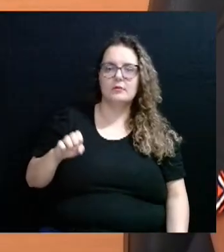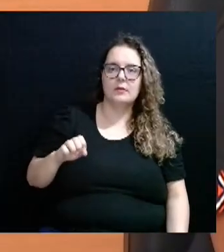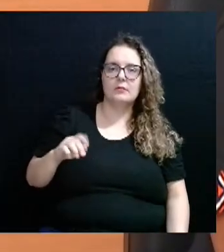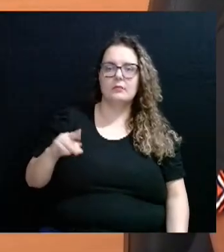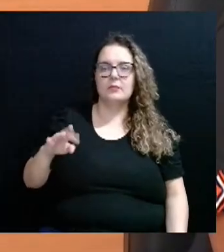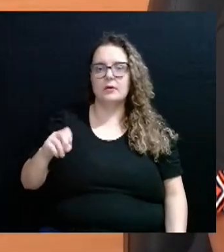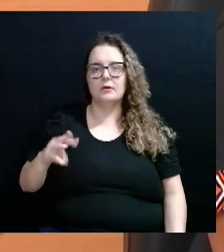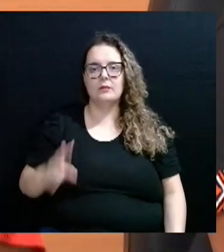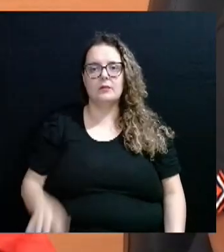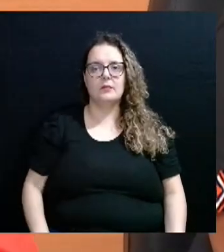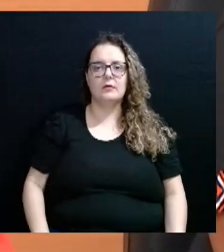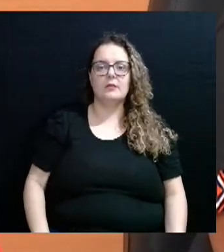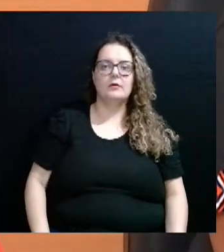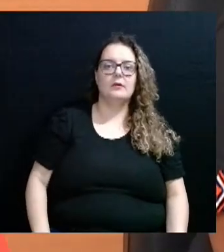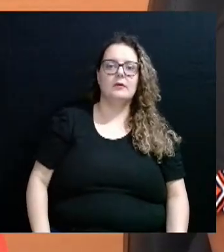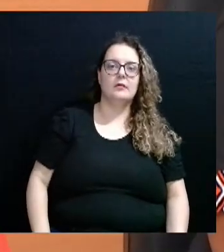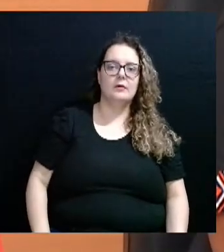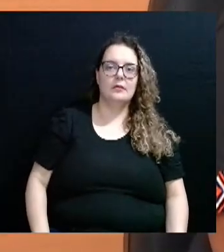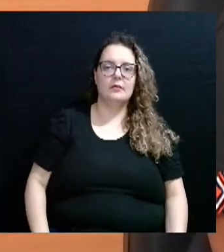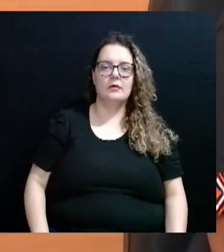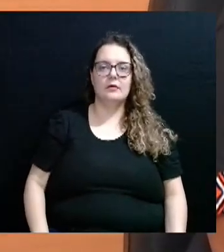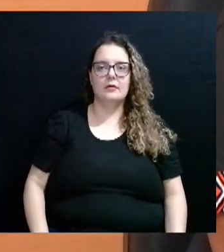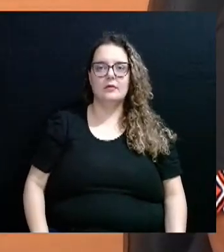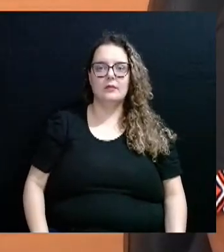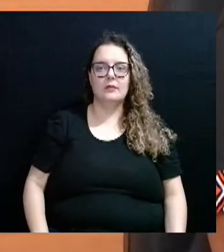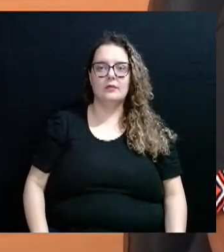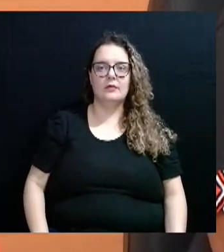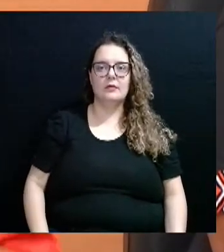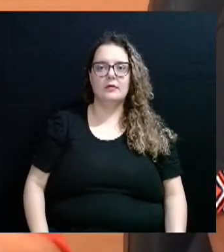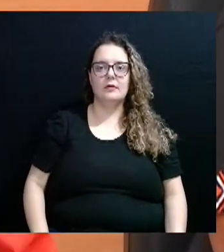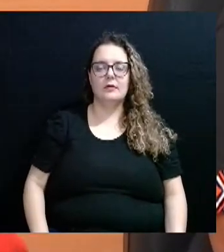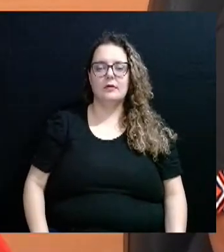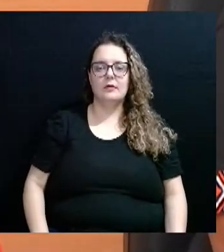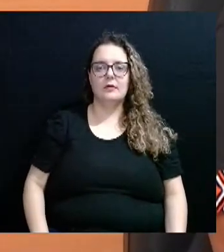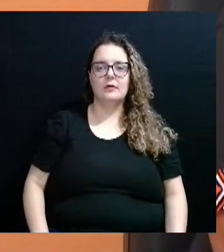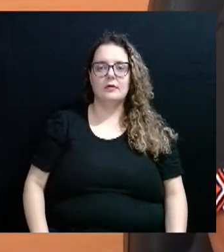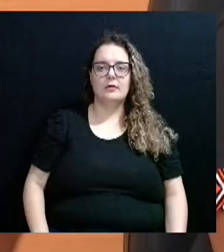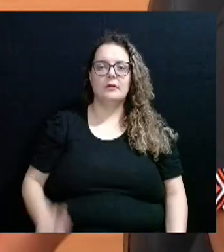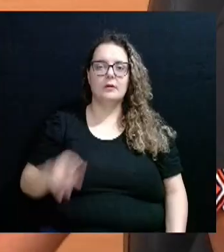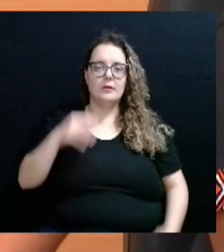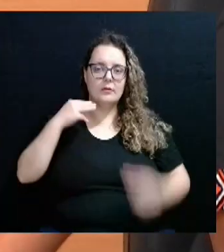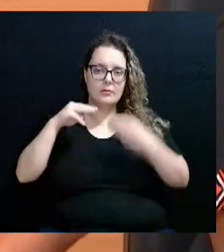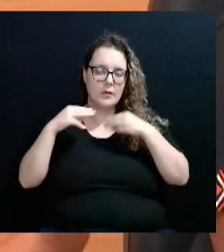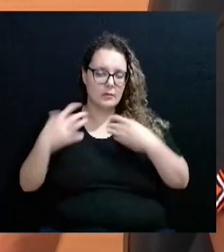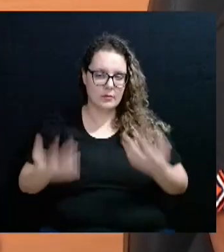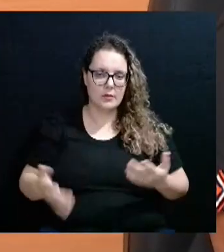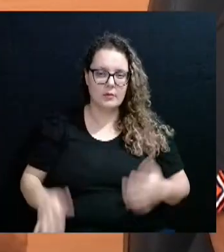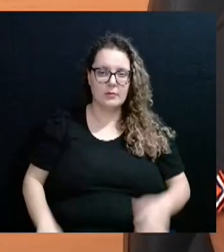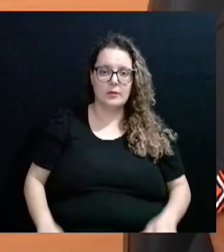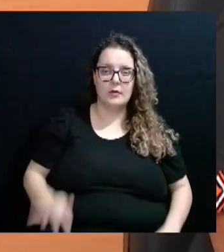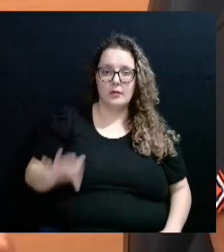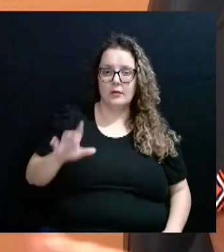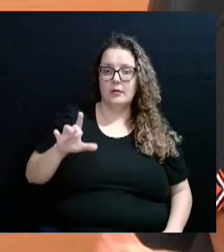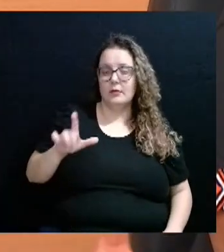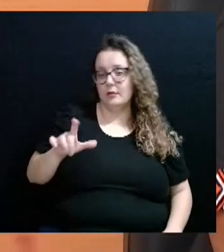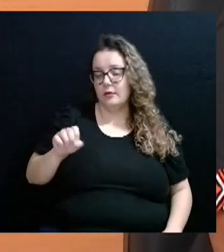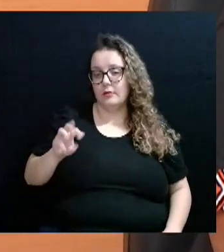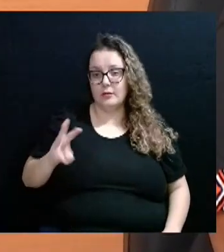dói, como ela te dói. Então é uma música que você viu pelo flow, pelo nome do personagem,